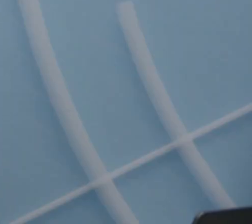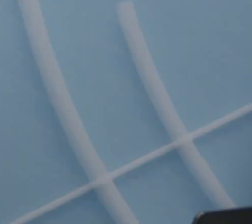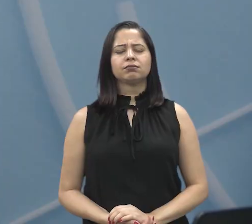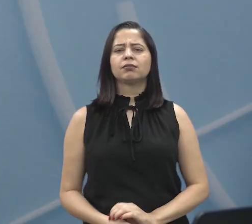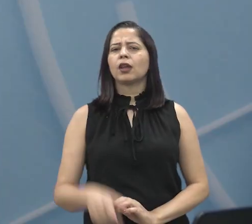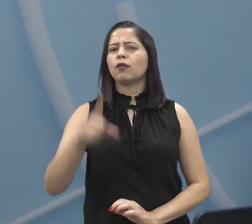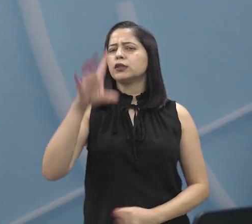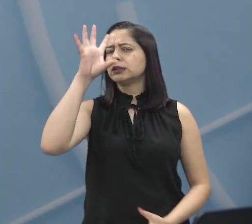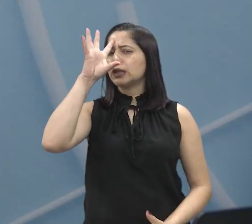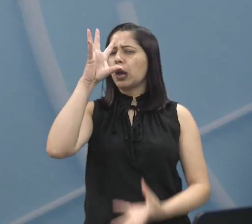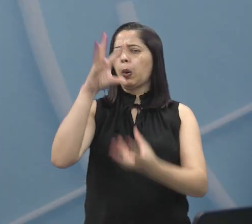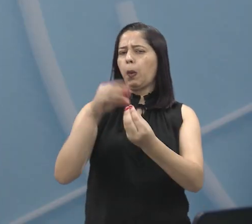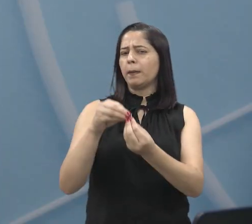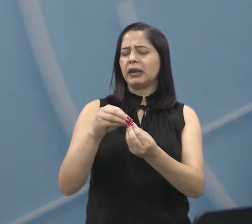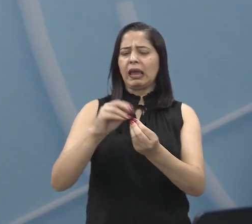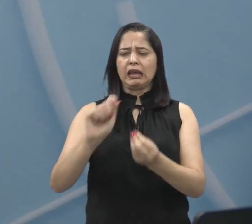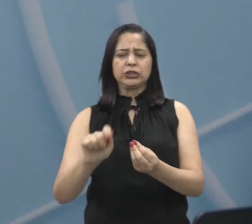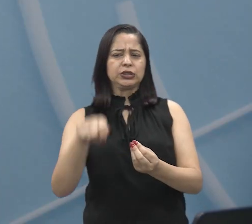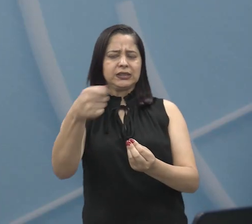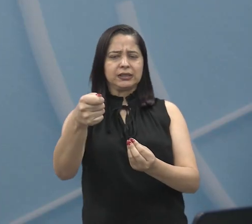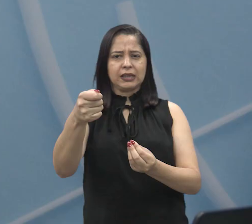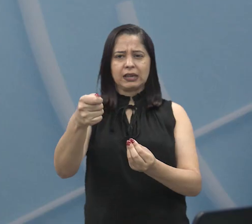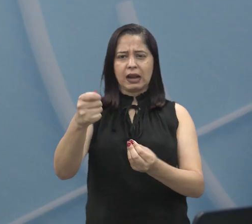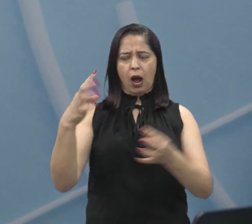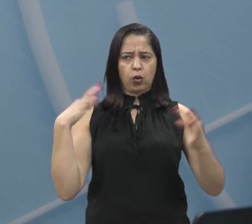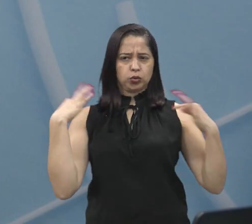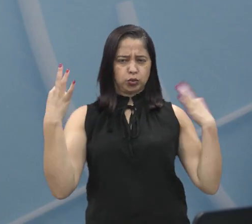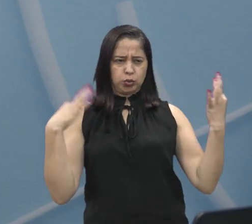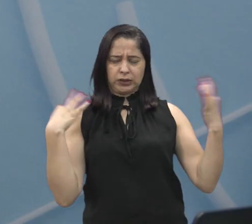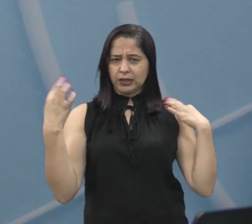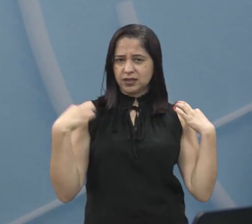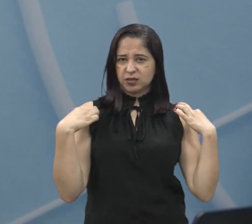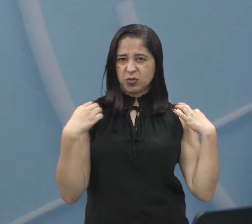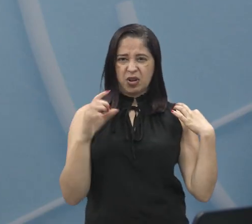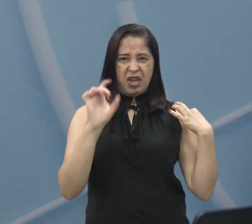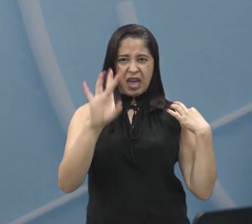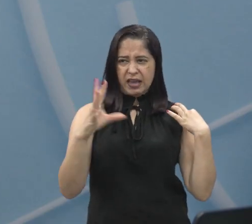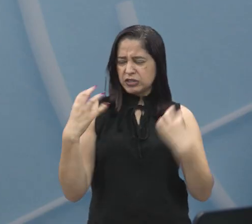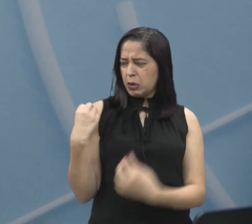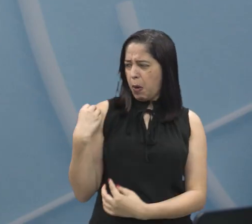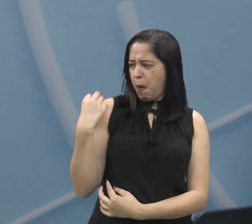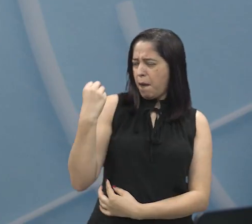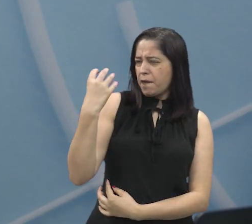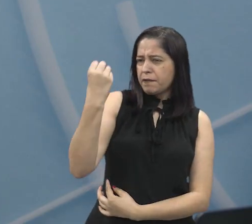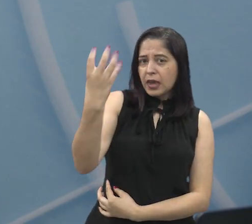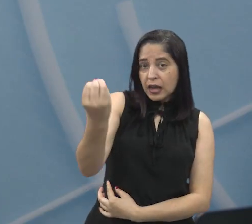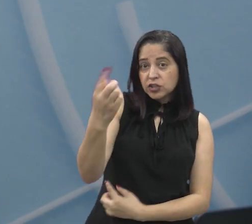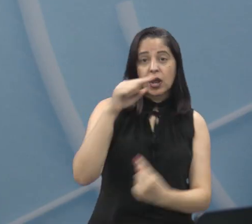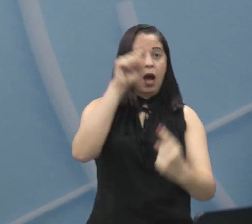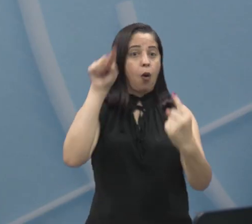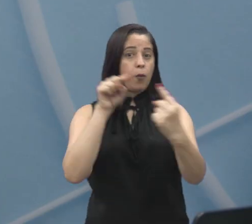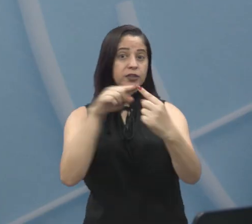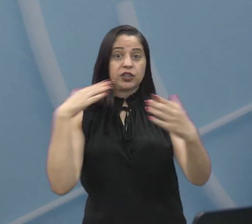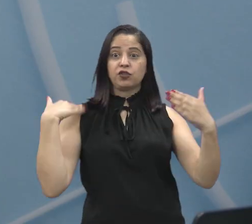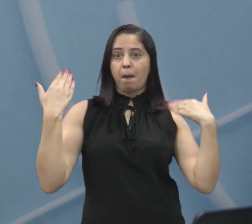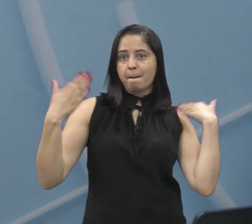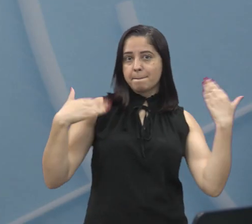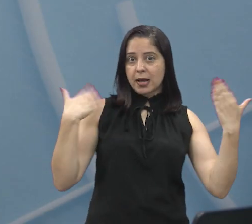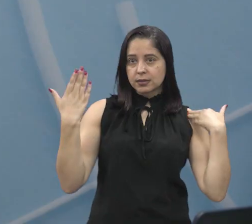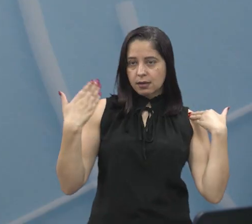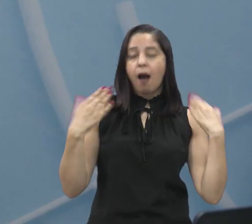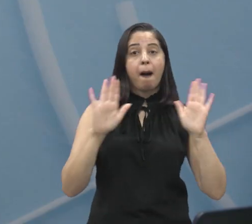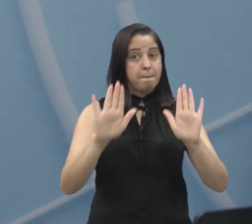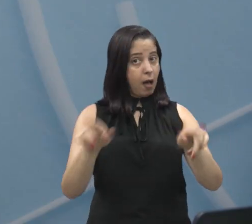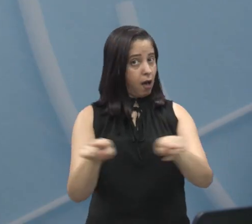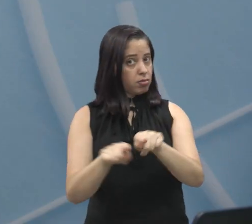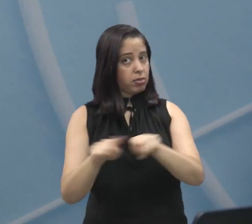que você entende por turismo? É uma atividade em que se viaja por um período com o objetivo de lazer. E também tem o outro